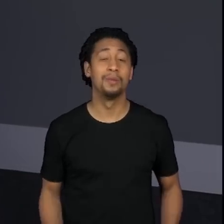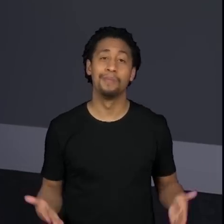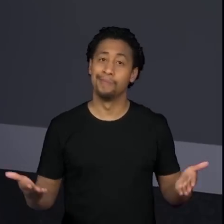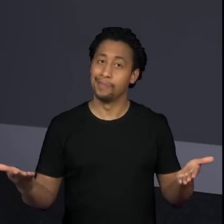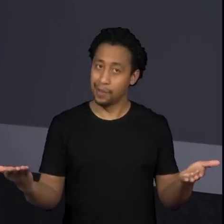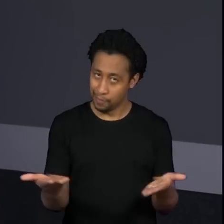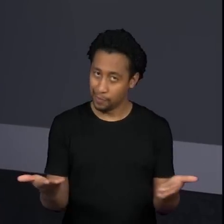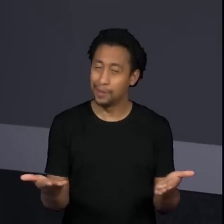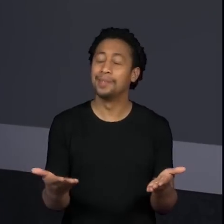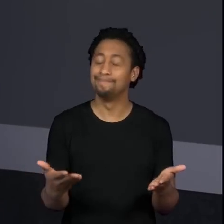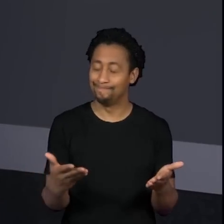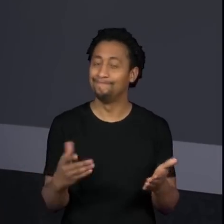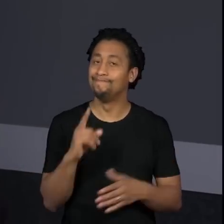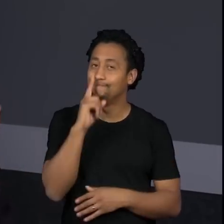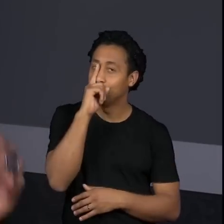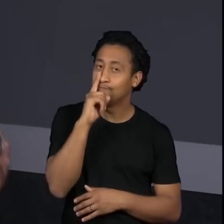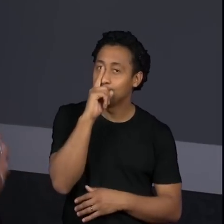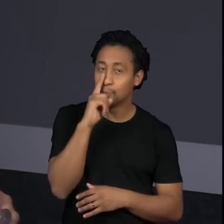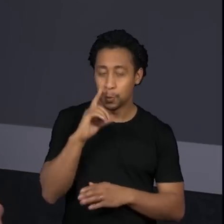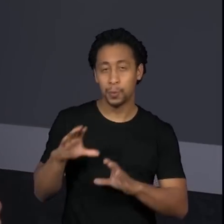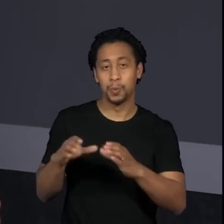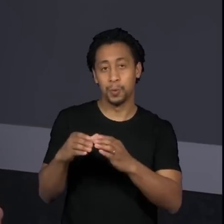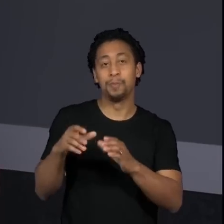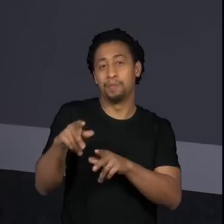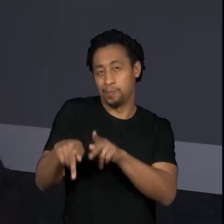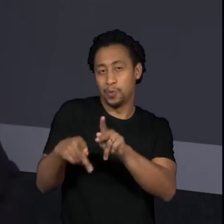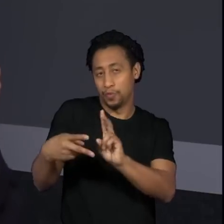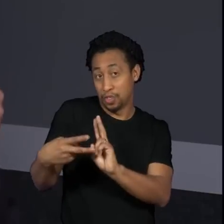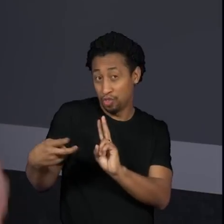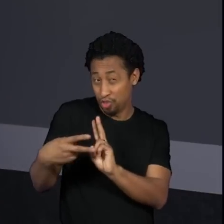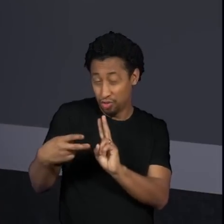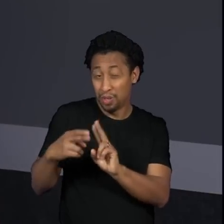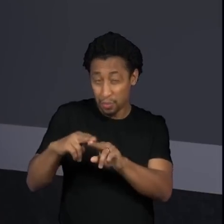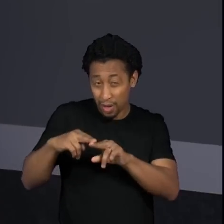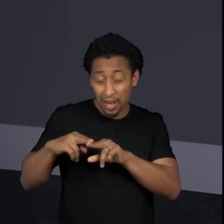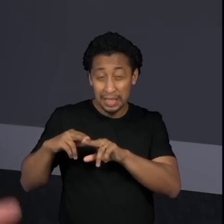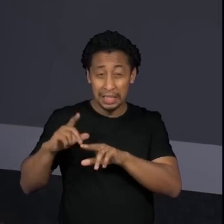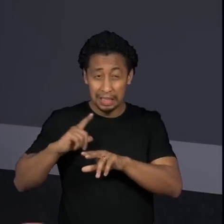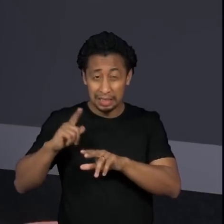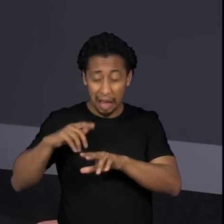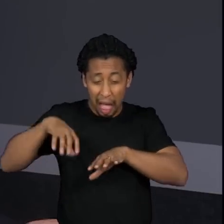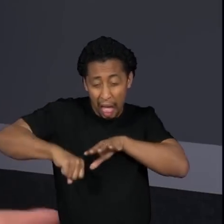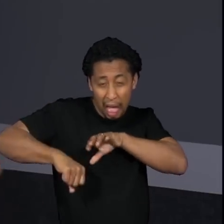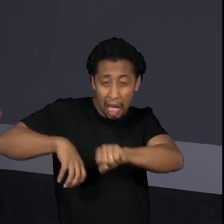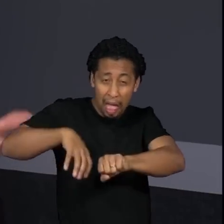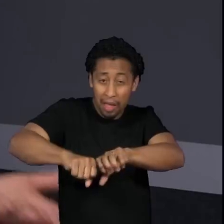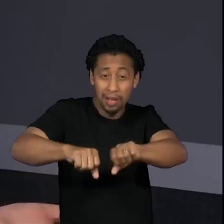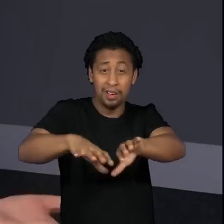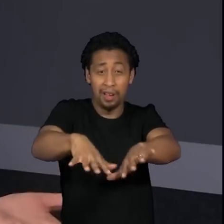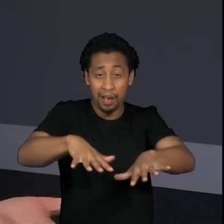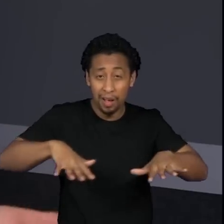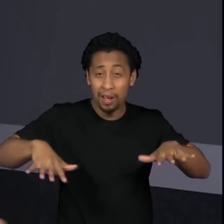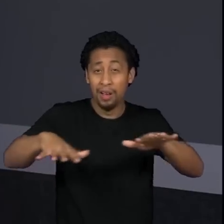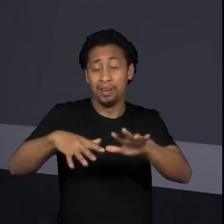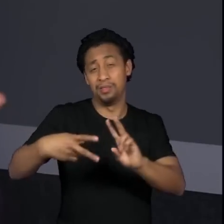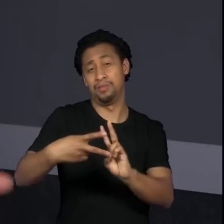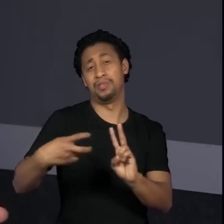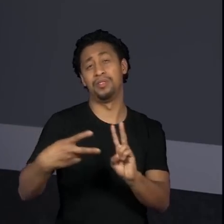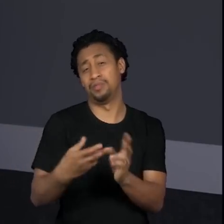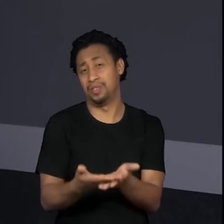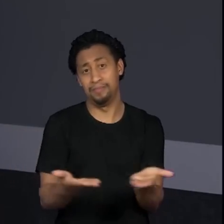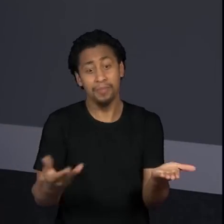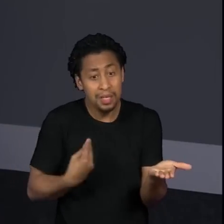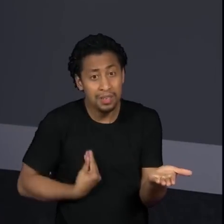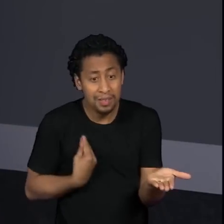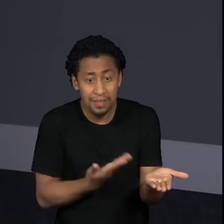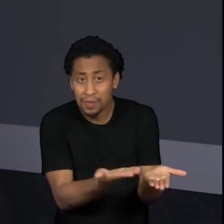grave em relação aos povos indígenas, principalmente de ataques em relação aos territórios indígenas, que são fundamentais, são a base, né, da